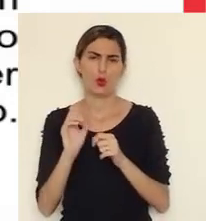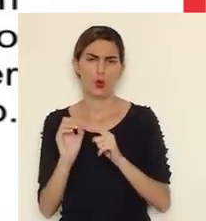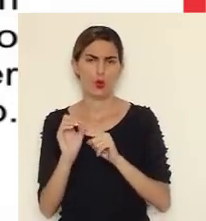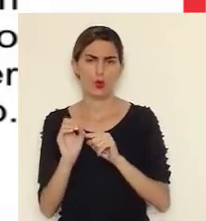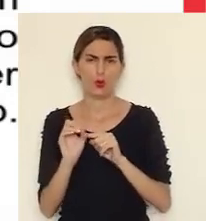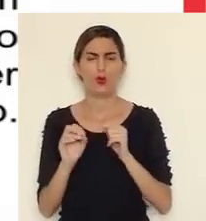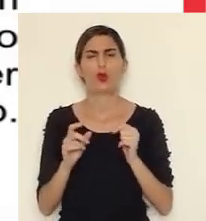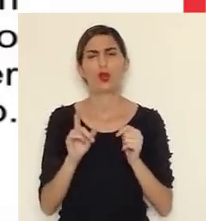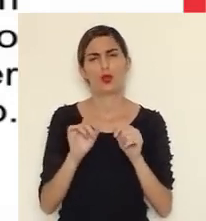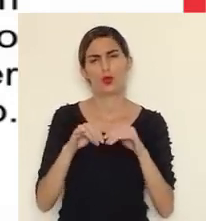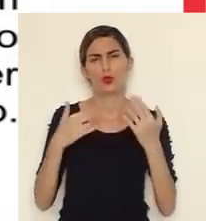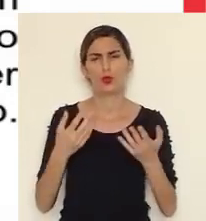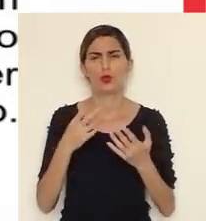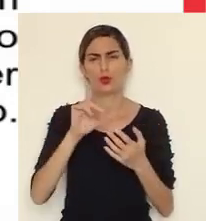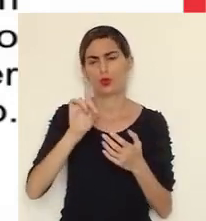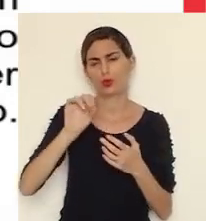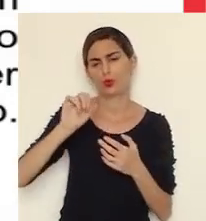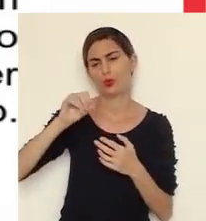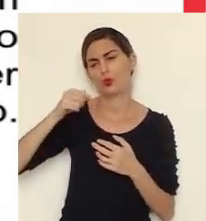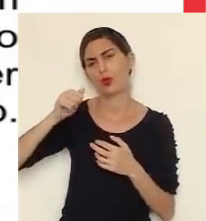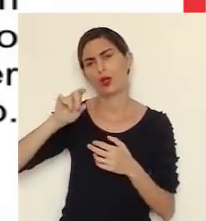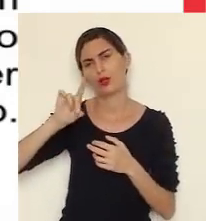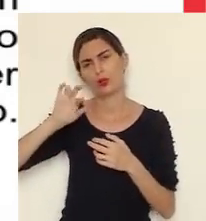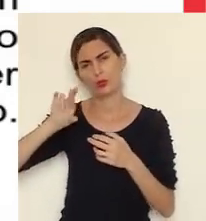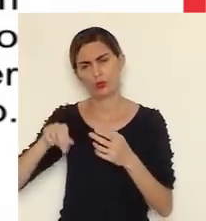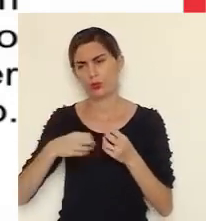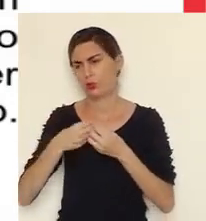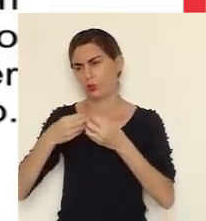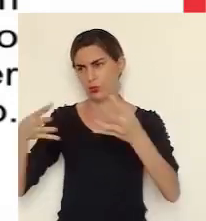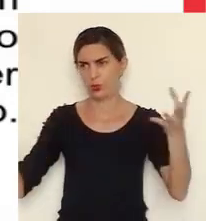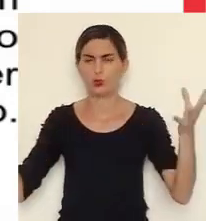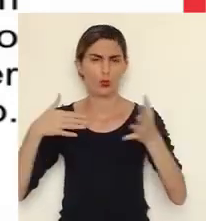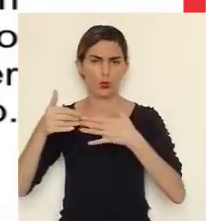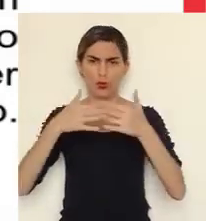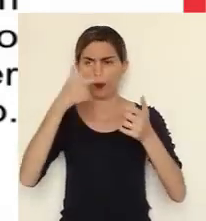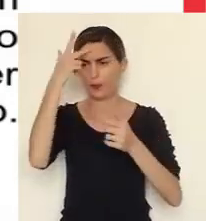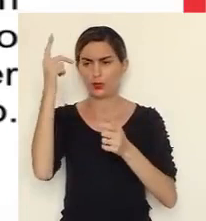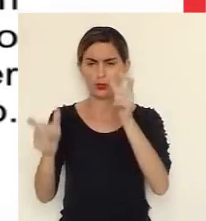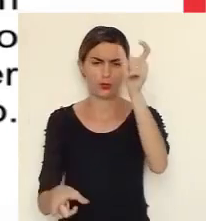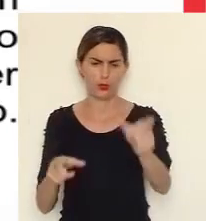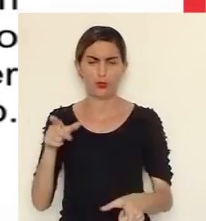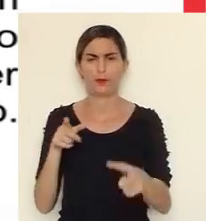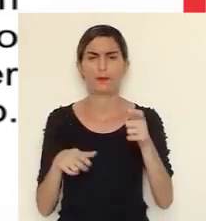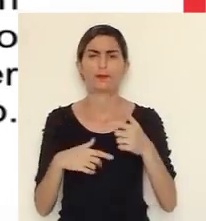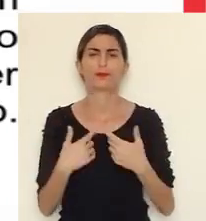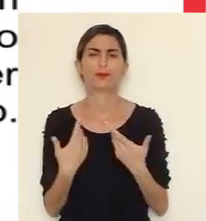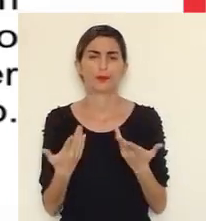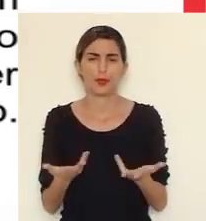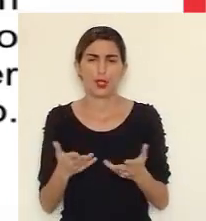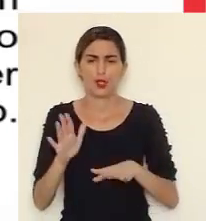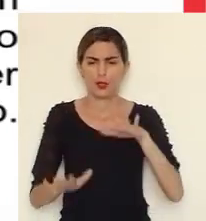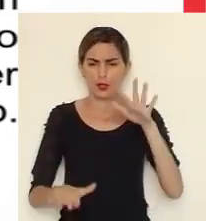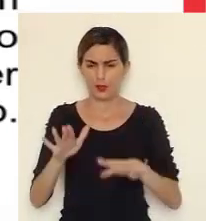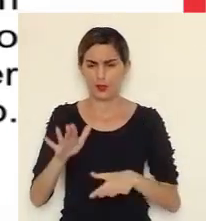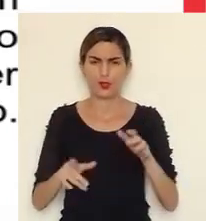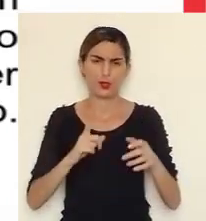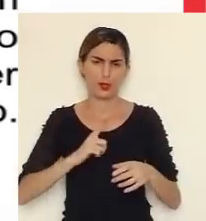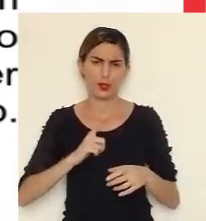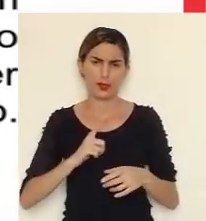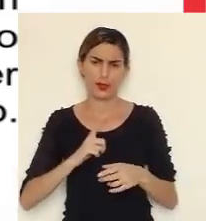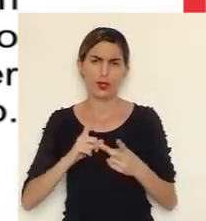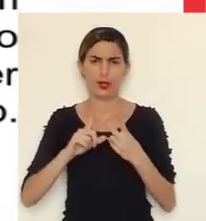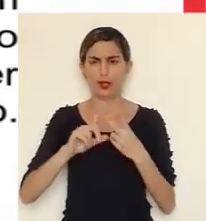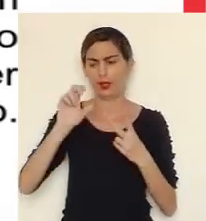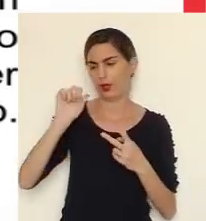indivíduos O, que são os doadores de sangue universais. Por outro lado, como tais